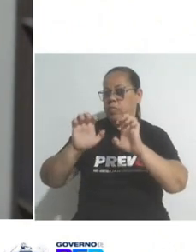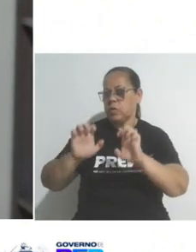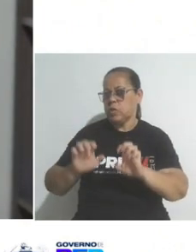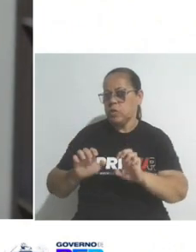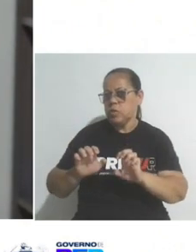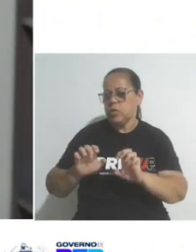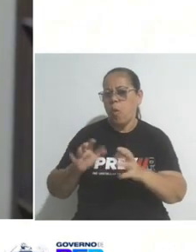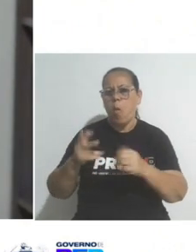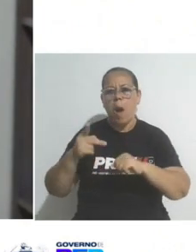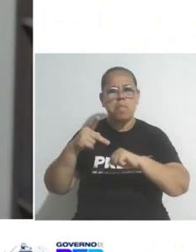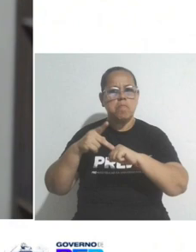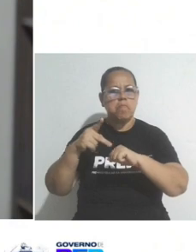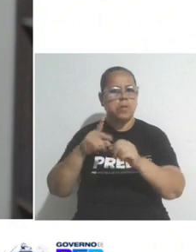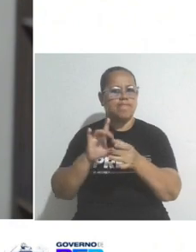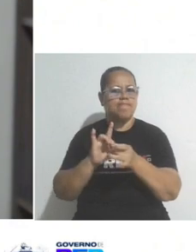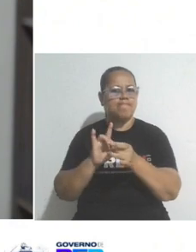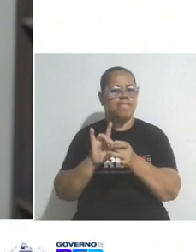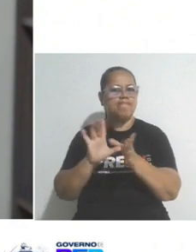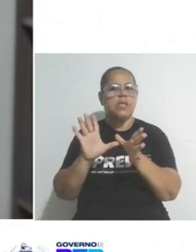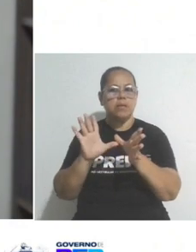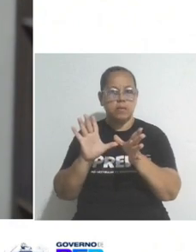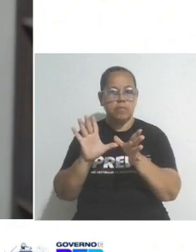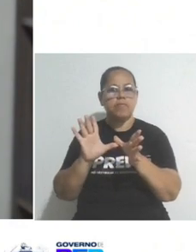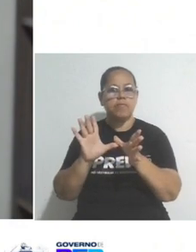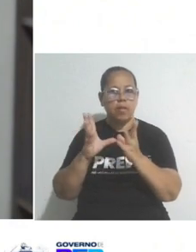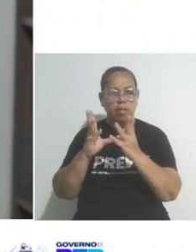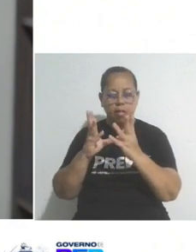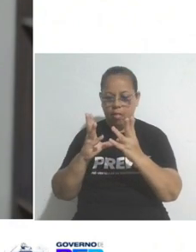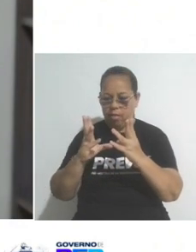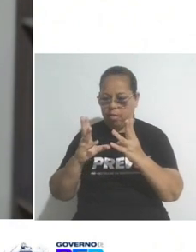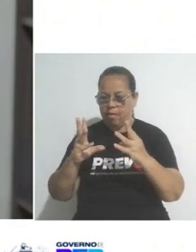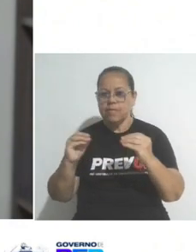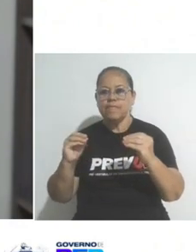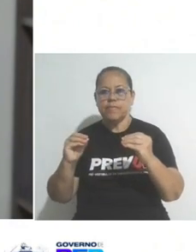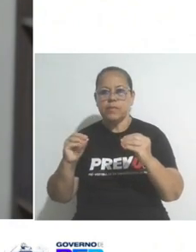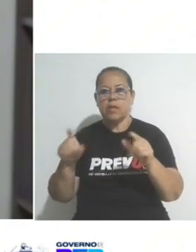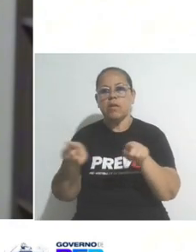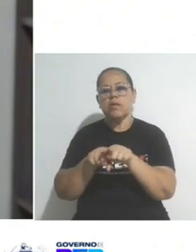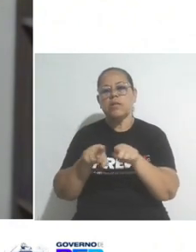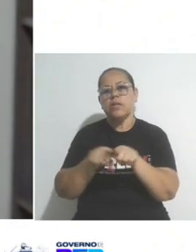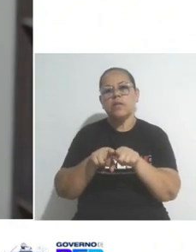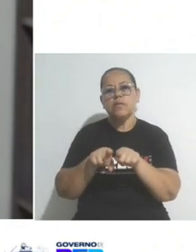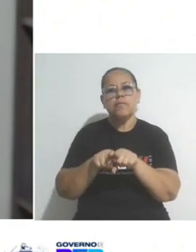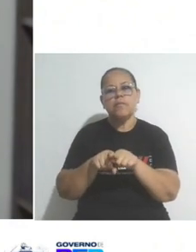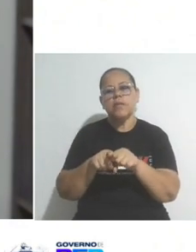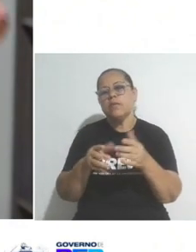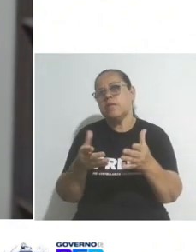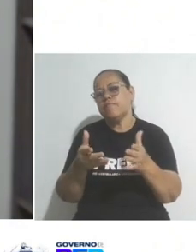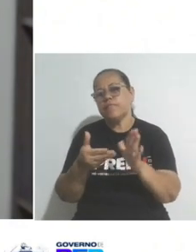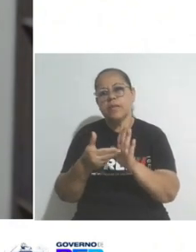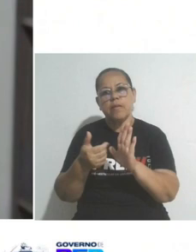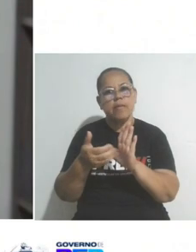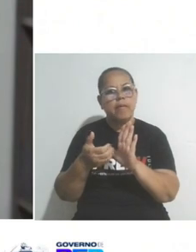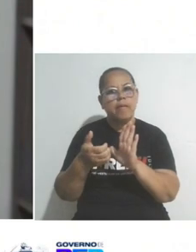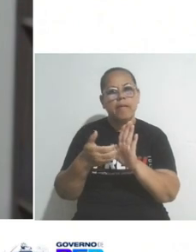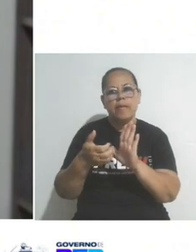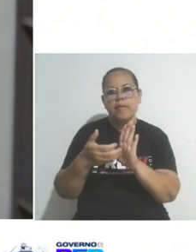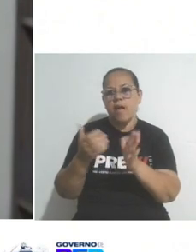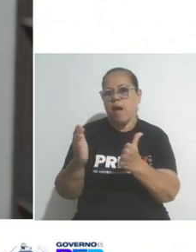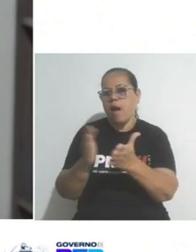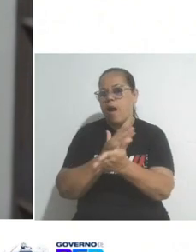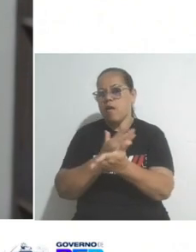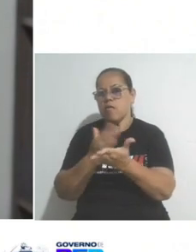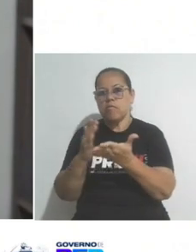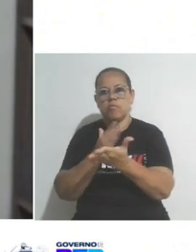que tipo de rocha permite esse tipo de solução e também afastar algumas